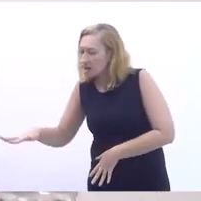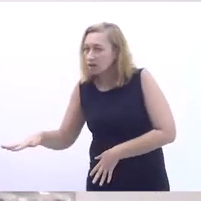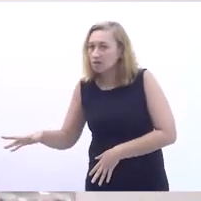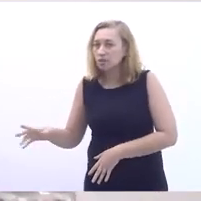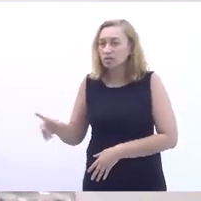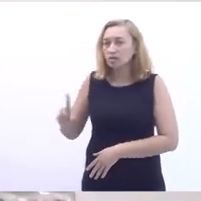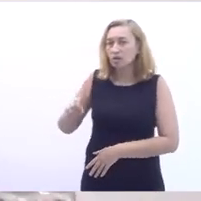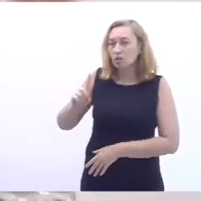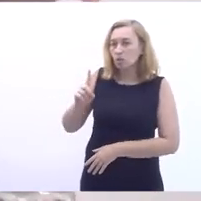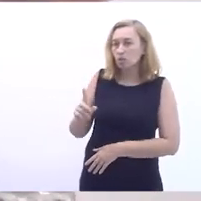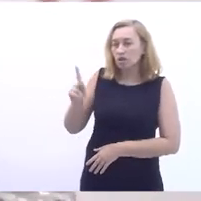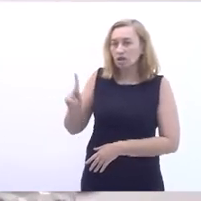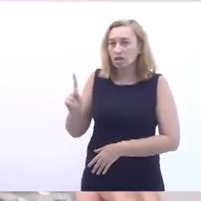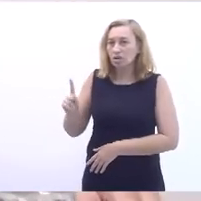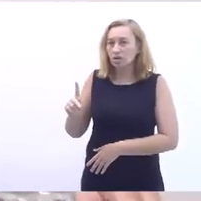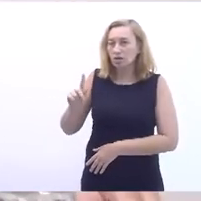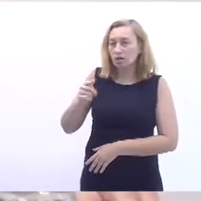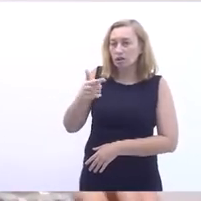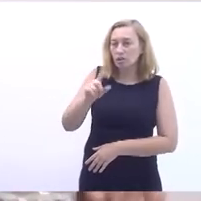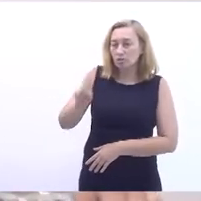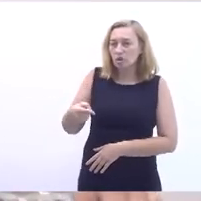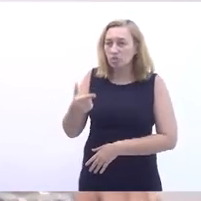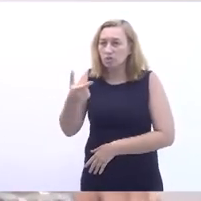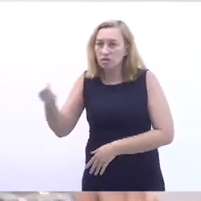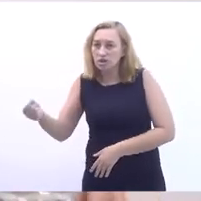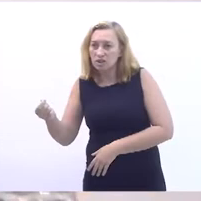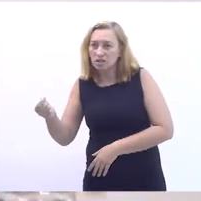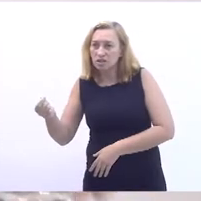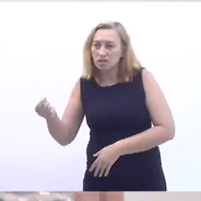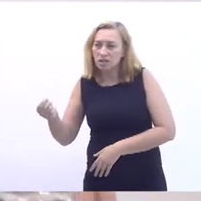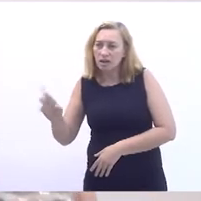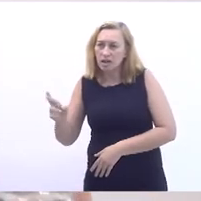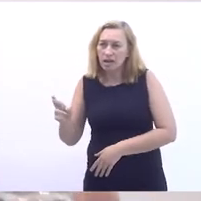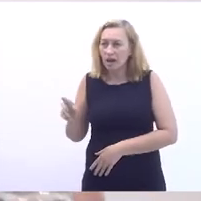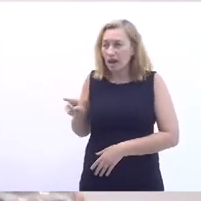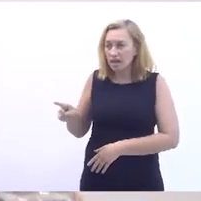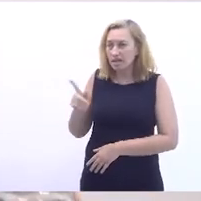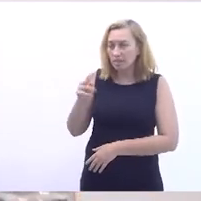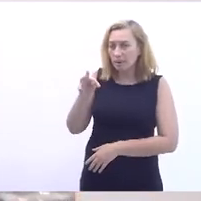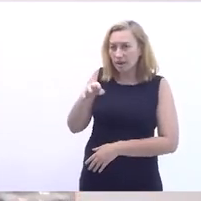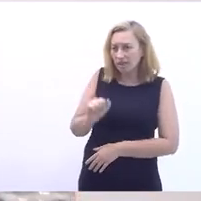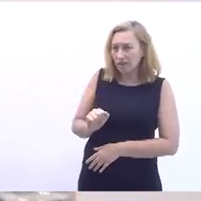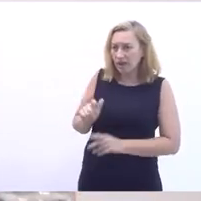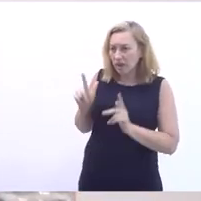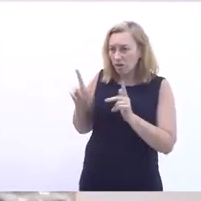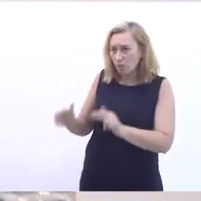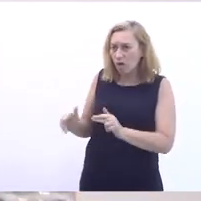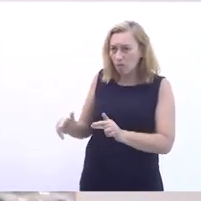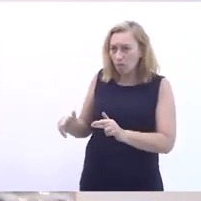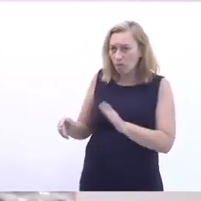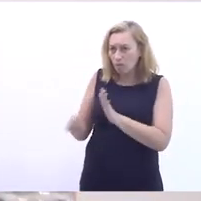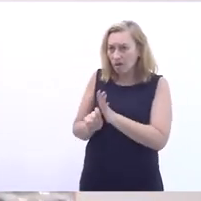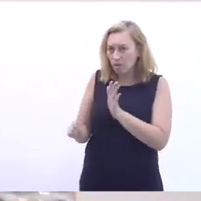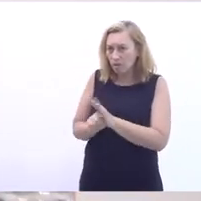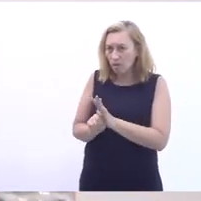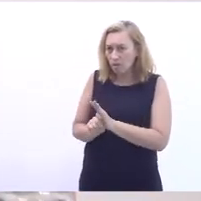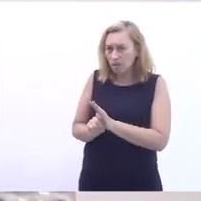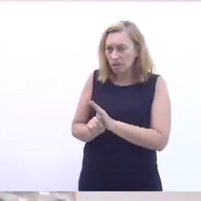Janeiro 1 kg custa r$ 1200 mais ou menos essa mesma planta maconha que